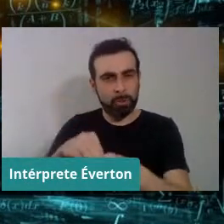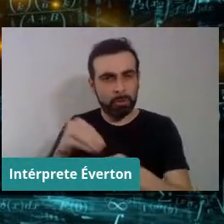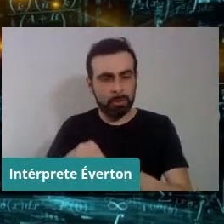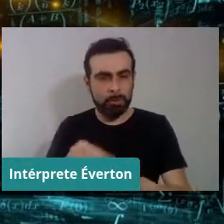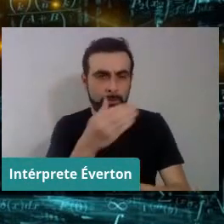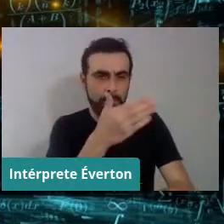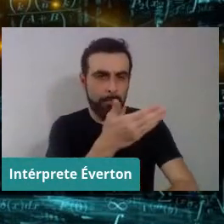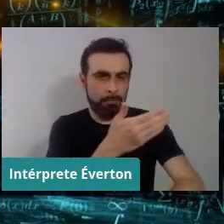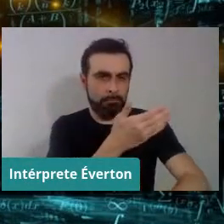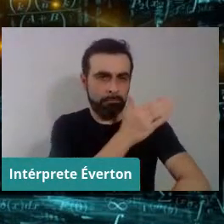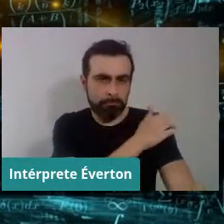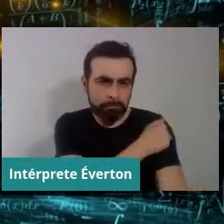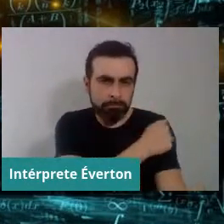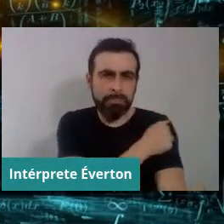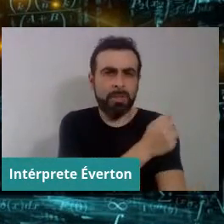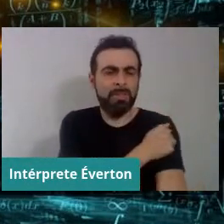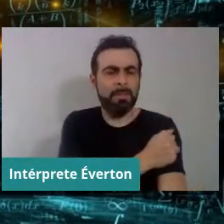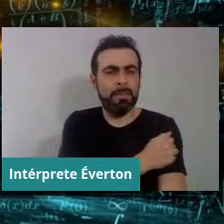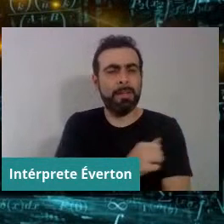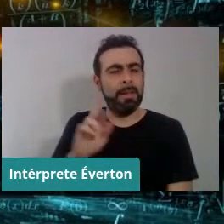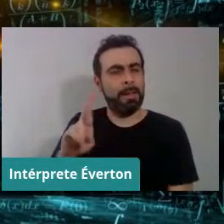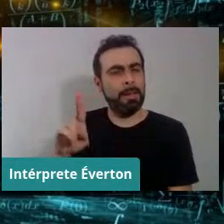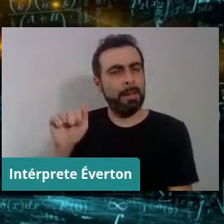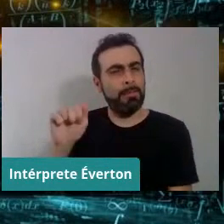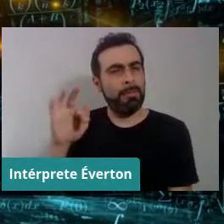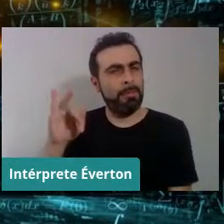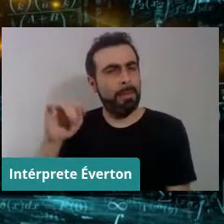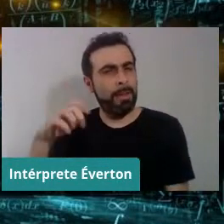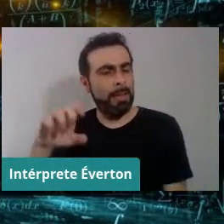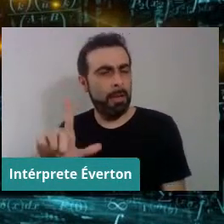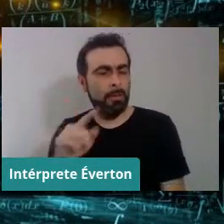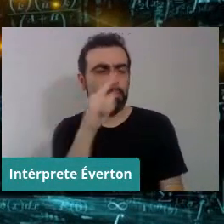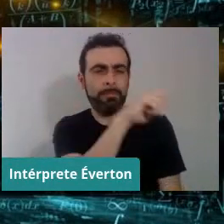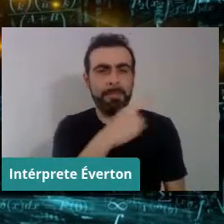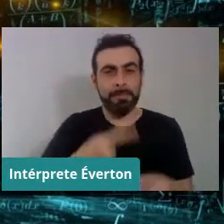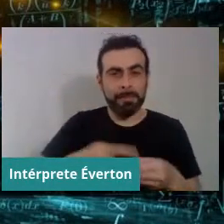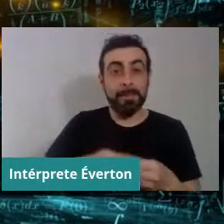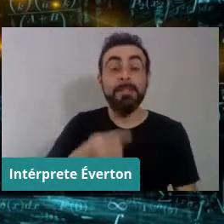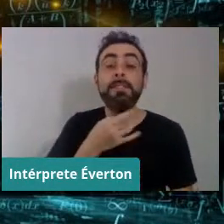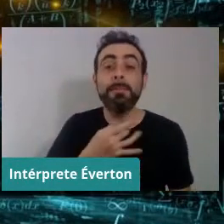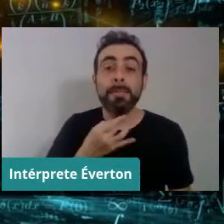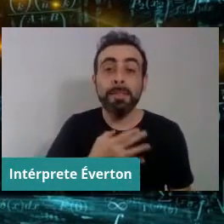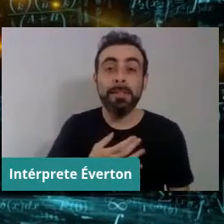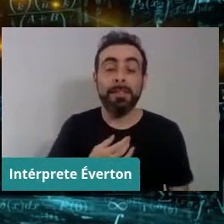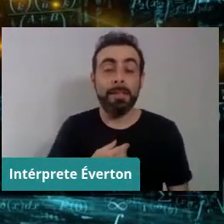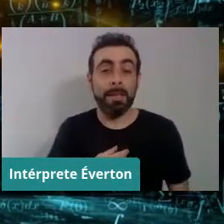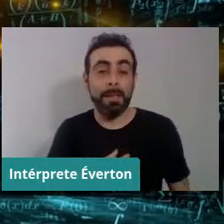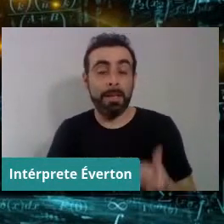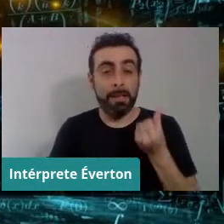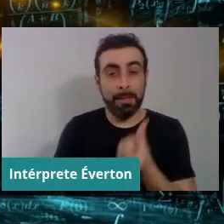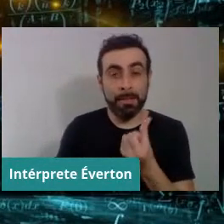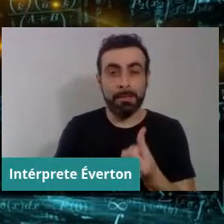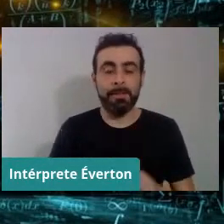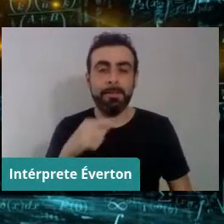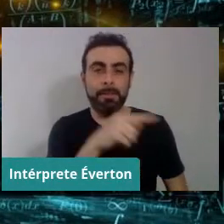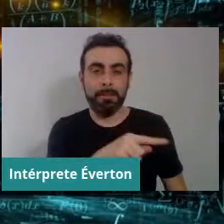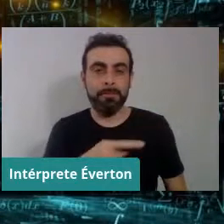de Almeida Camarinha, FATEC de Marília, e diretor da Faculdade de Tecnologia de